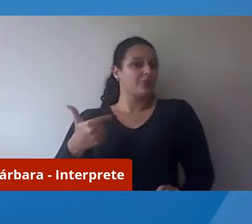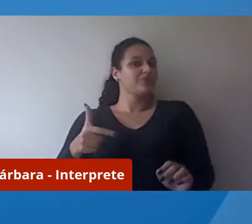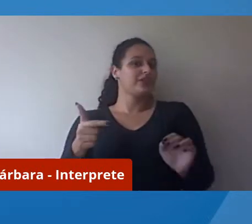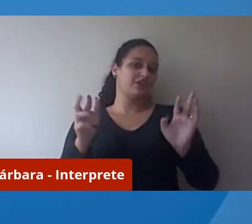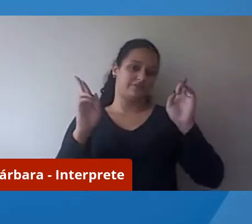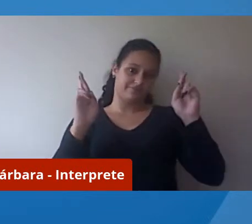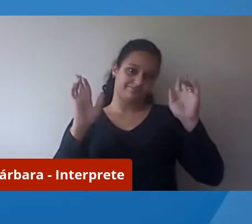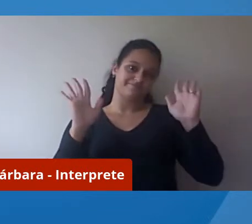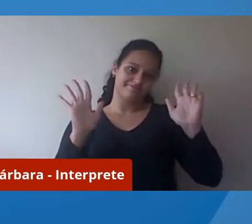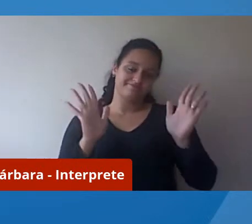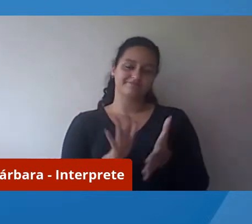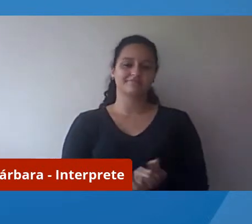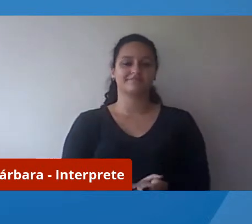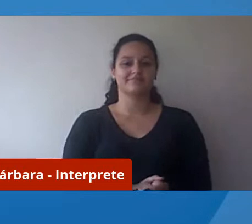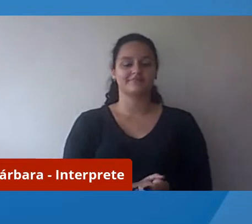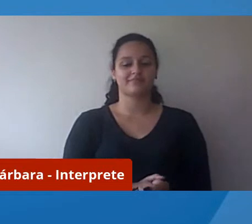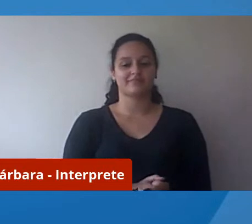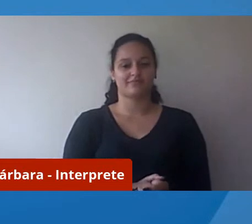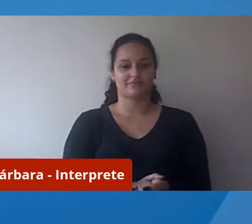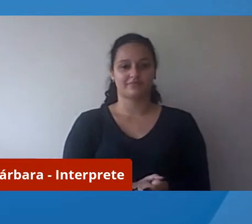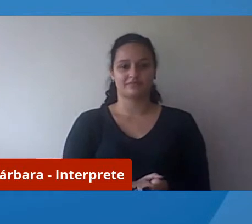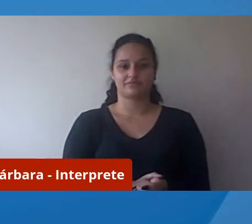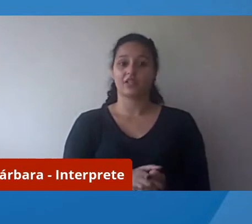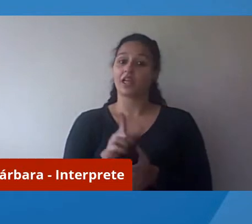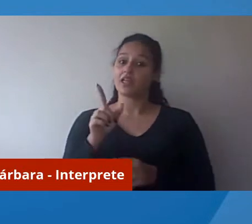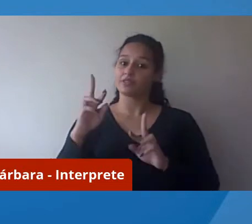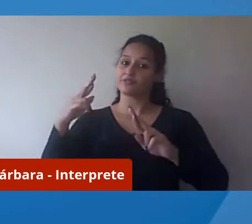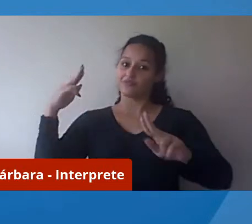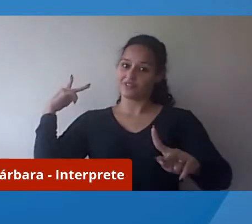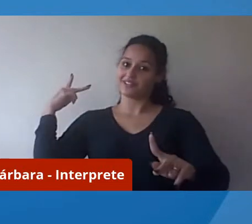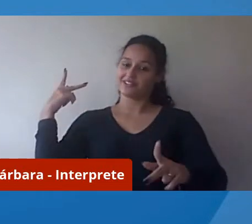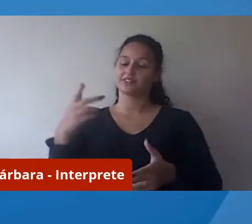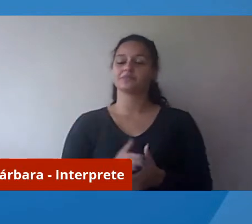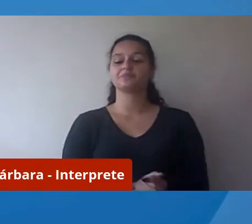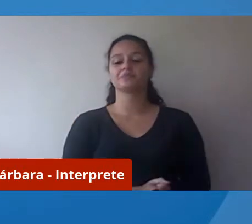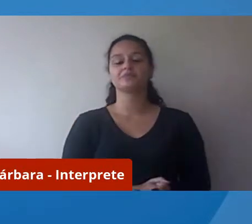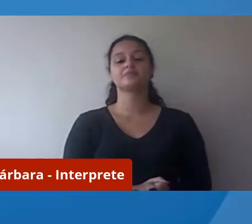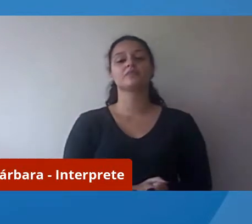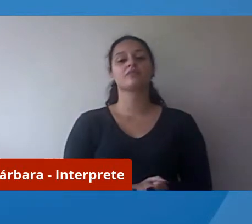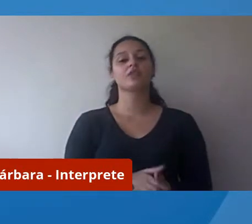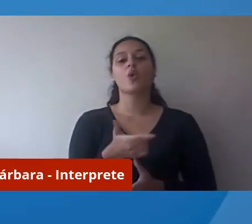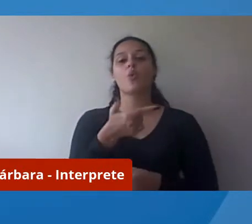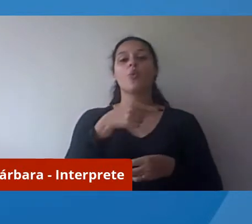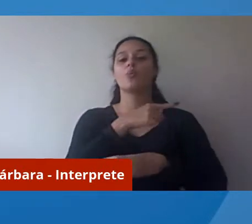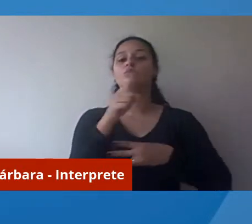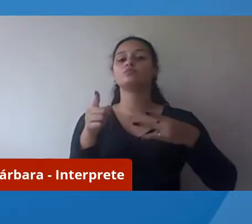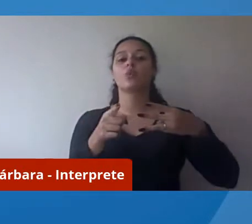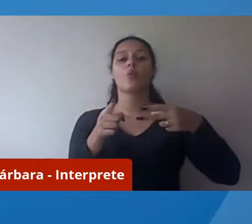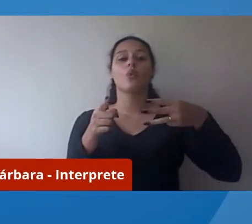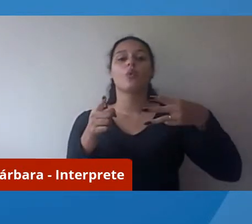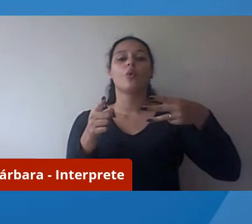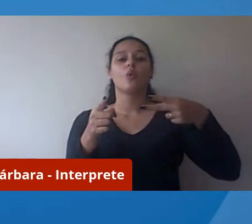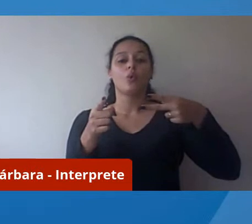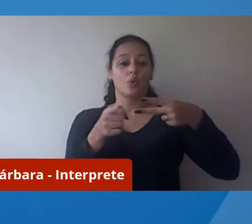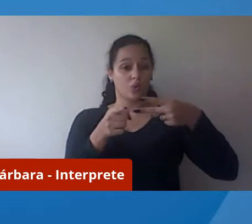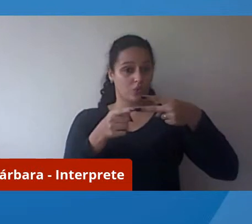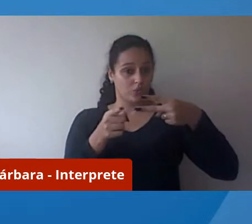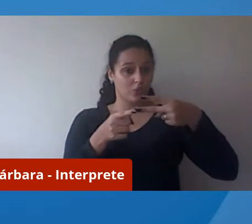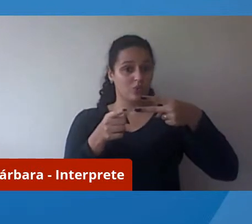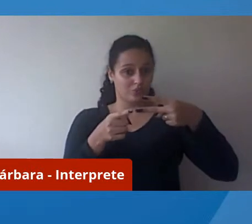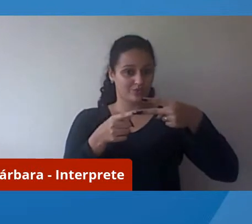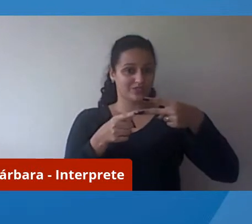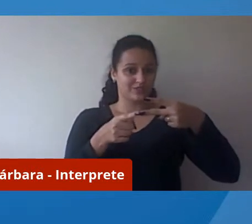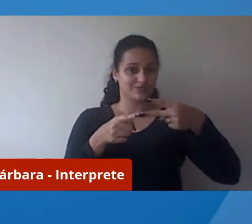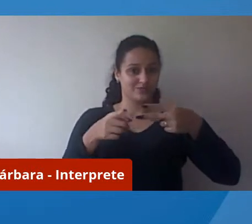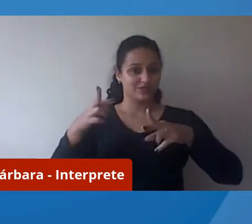faz uma enorme diferença. Né? Outra diferença, esses governos